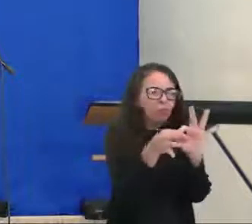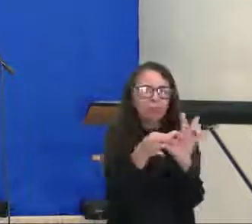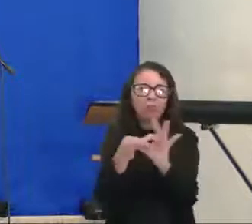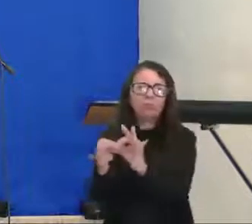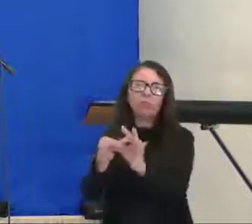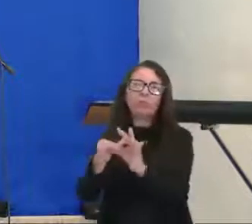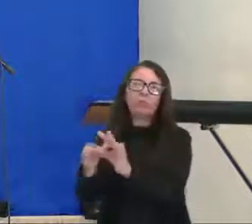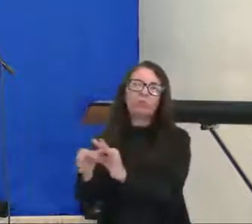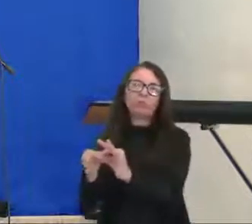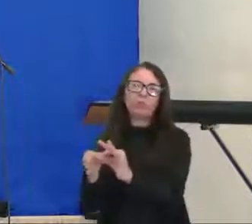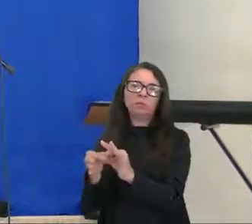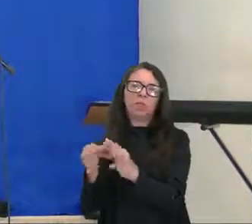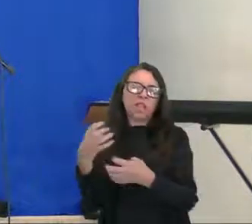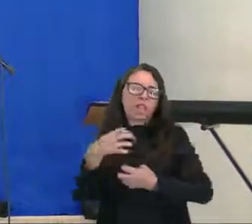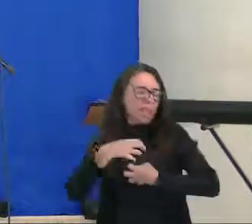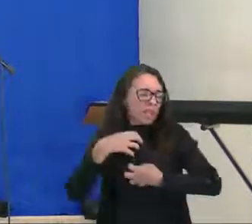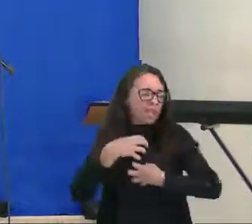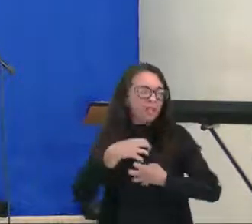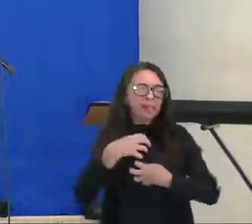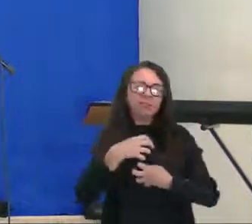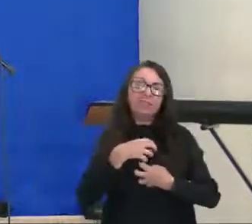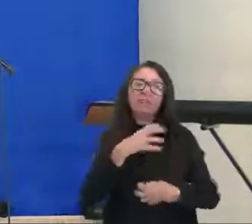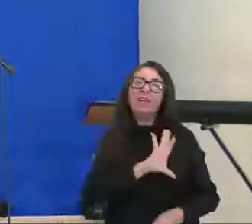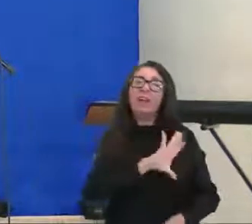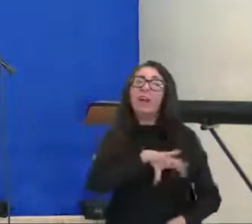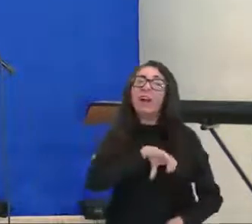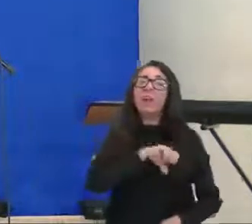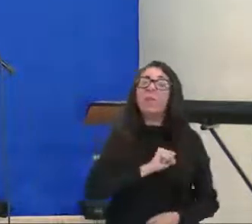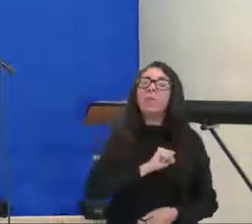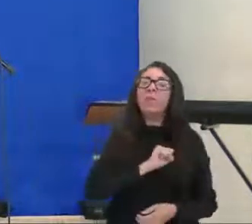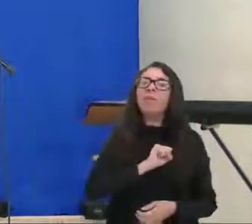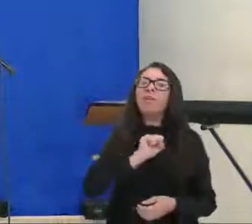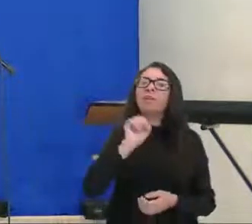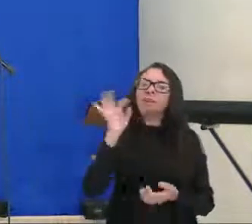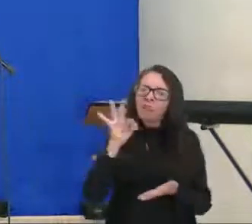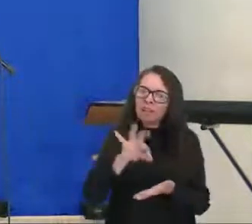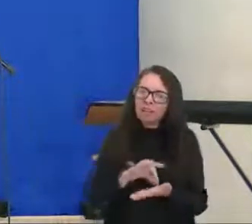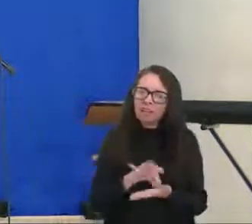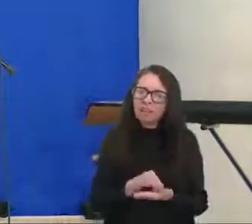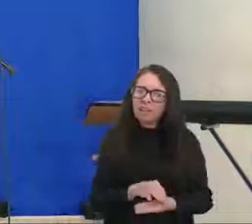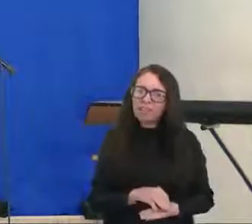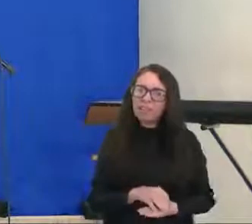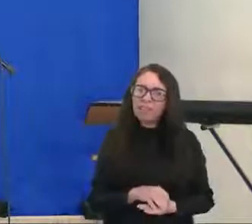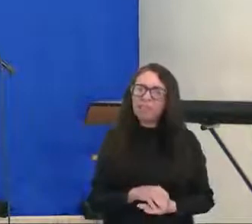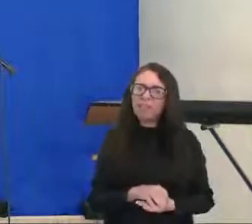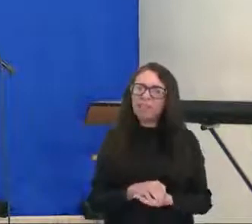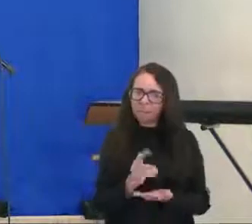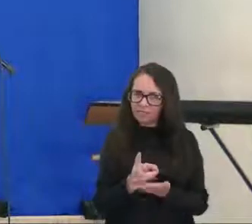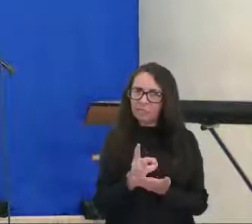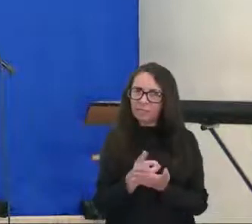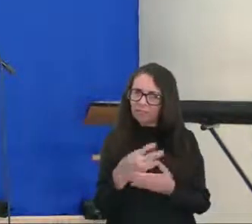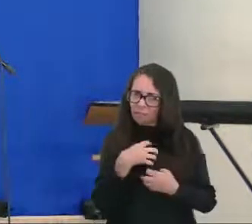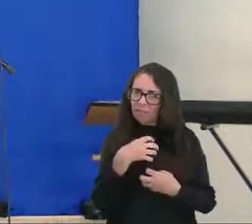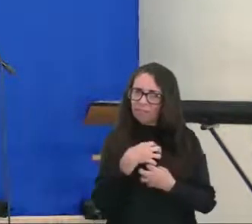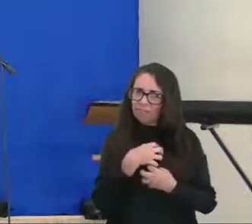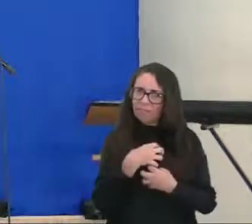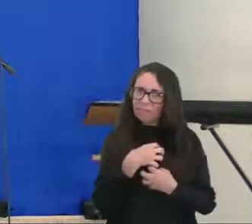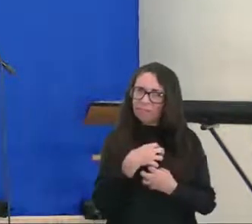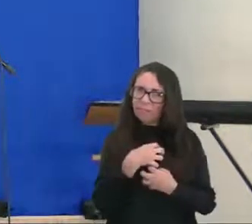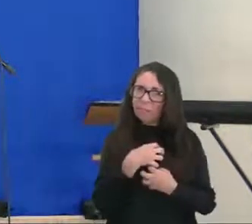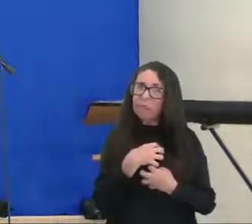dos membros, né, da questão da relação, né, do corpo com o corpo de Cristo. Então ele fala dessa